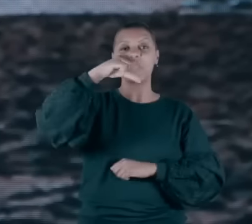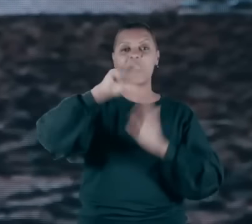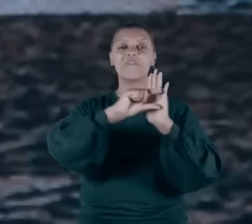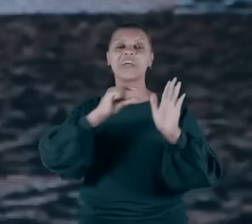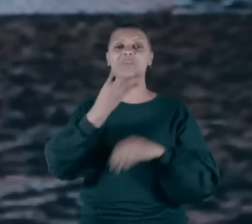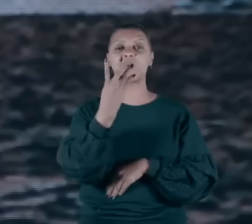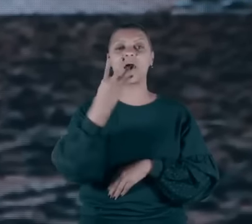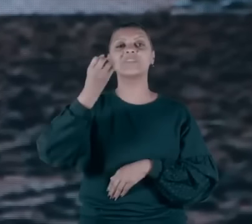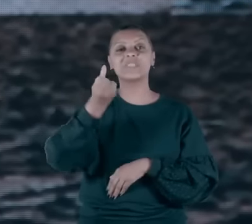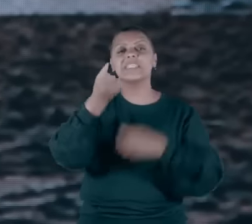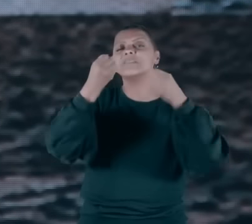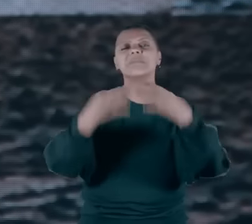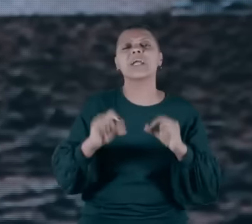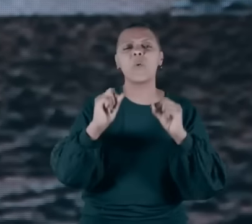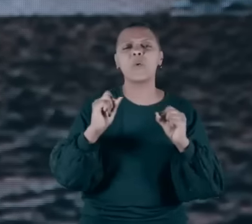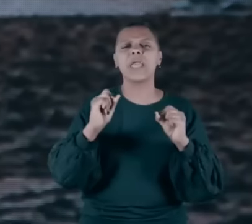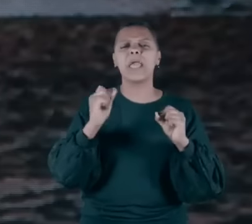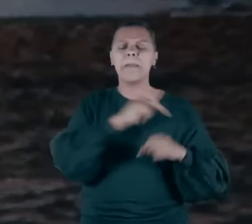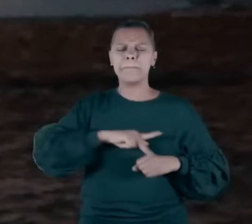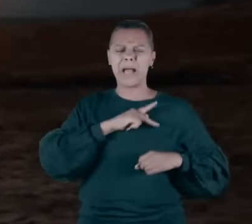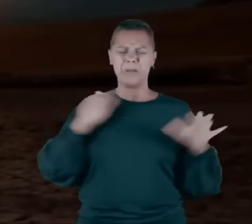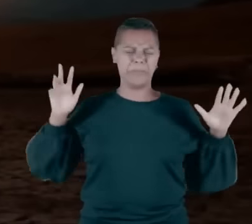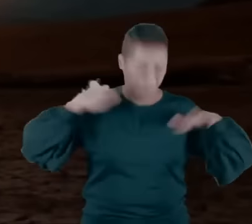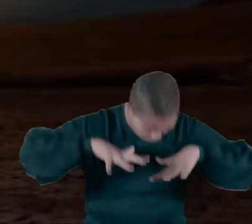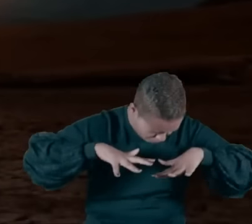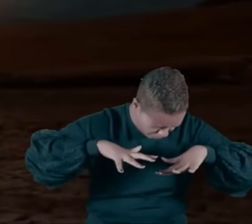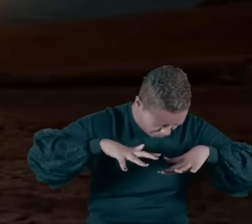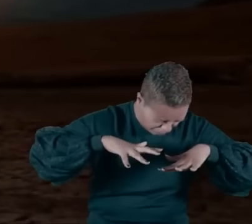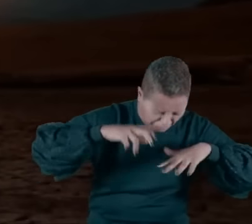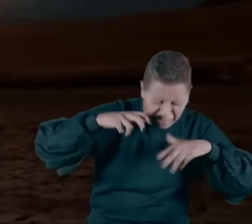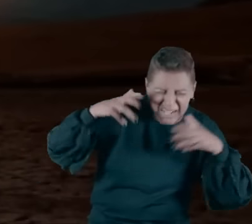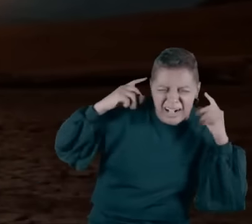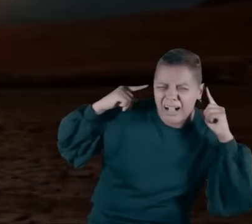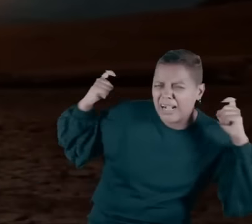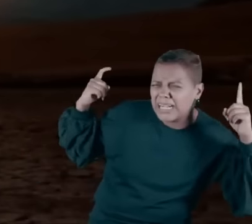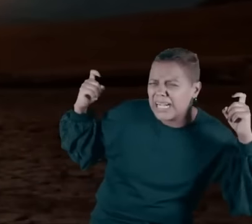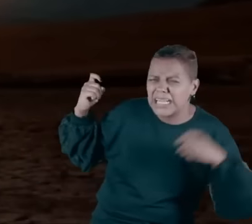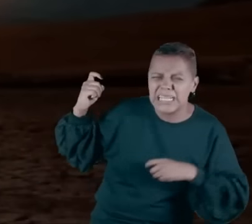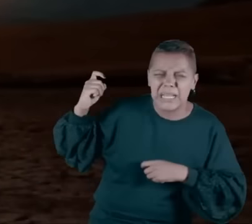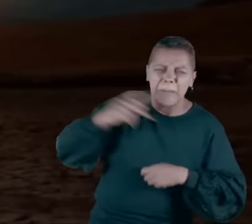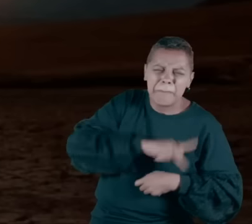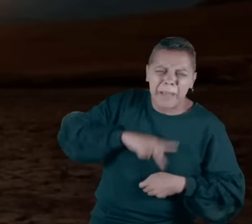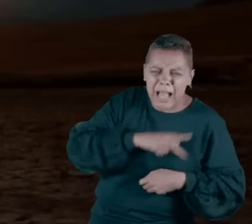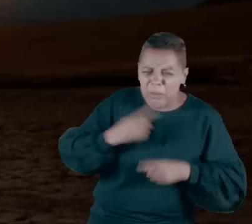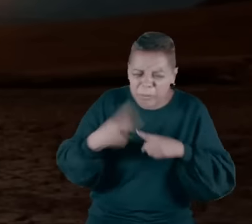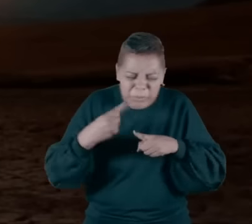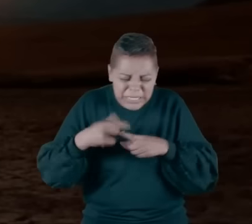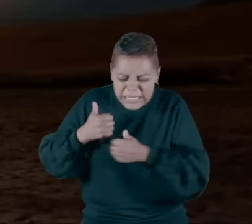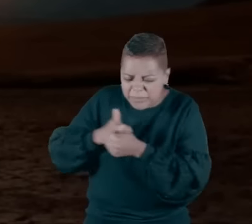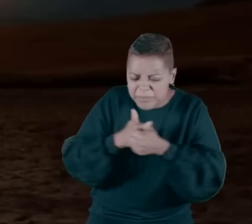diz assim e caindo por terra Ouvi uma voz que lhe dizia Saulo Saulo Por que me